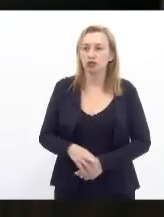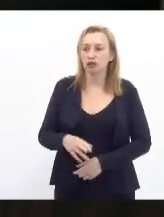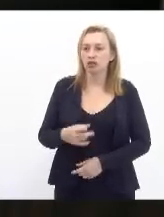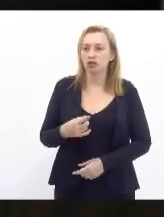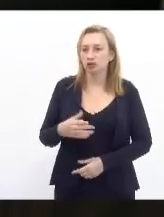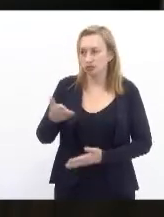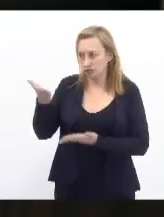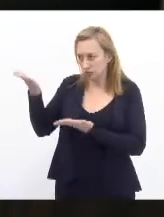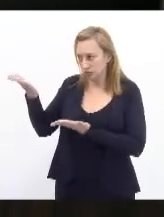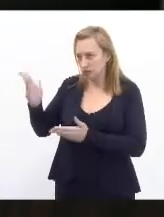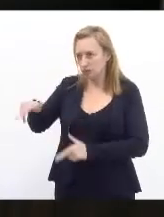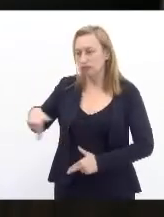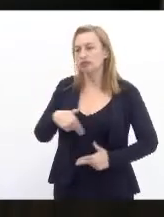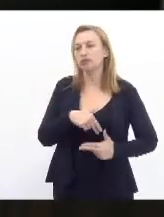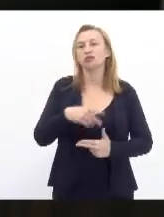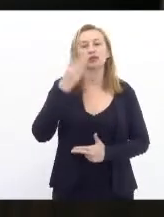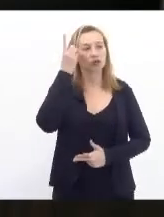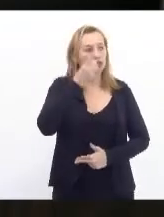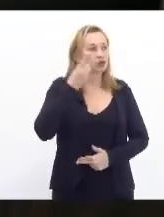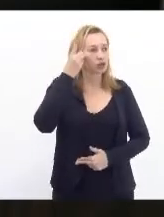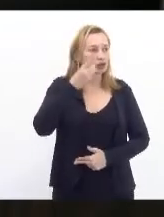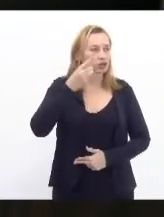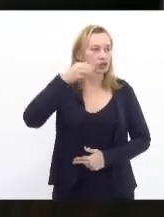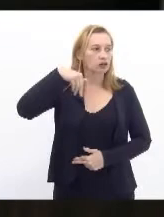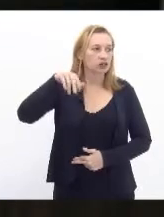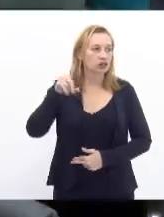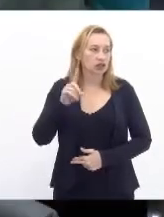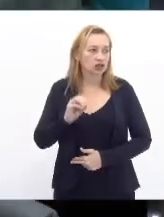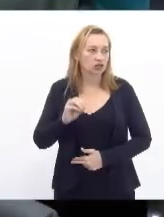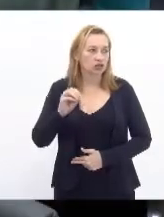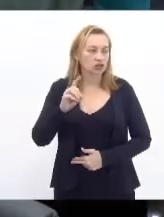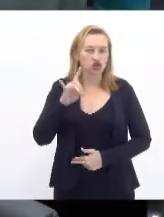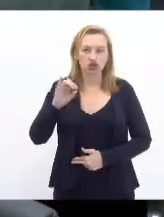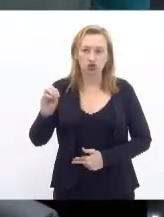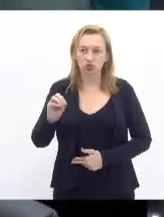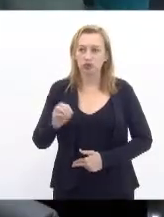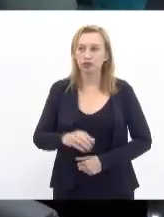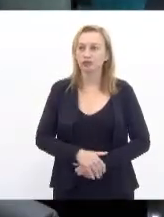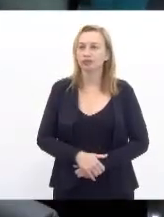presidente. Deputado Marcelo do Seudino.